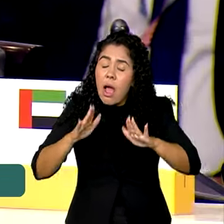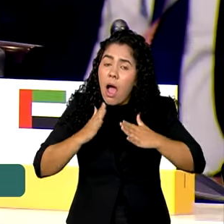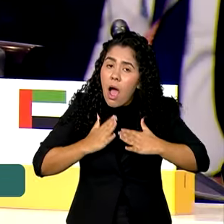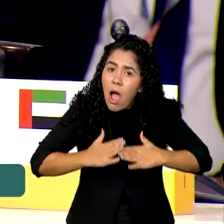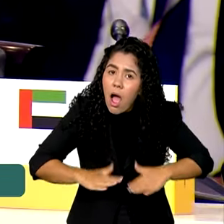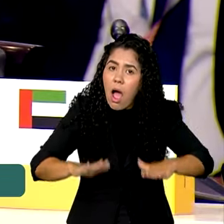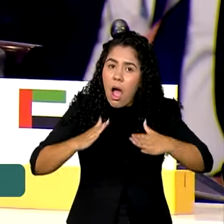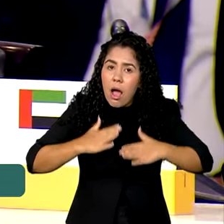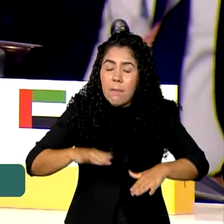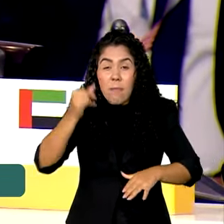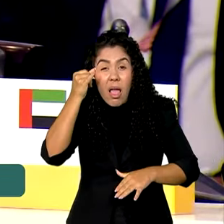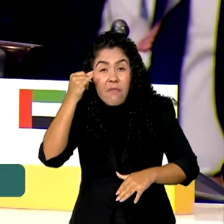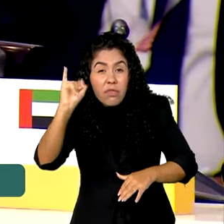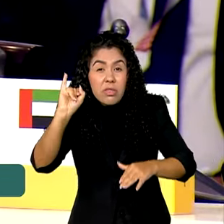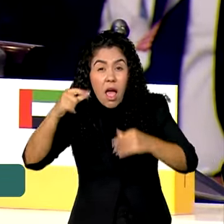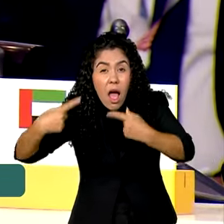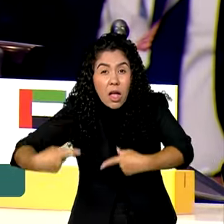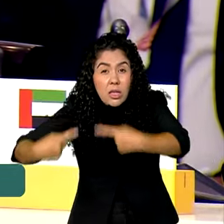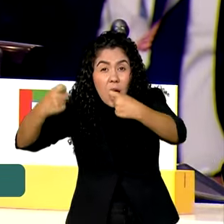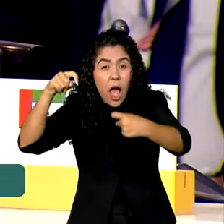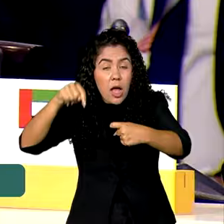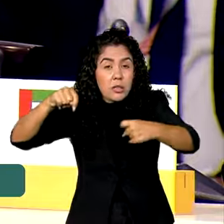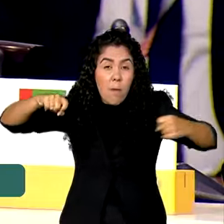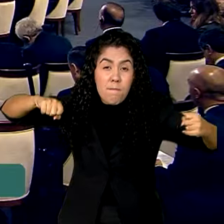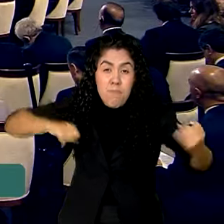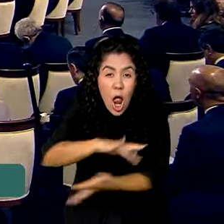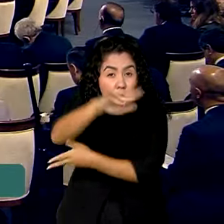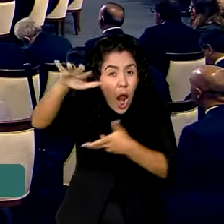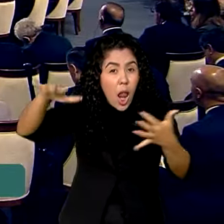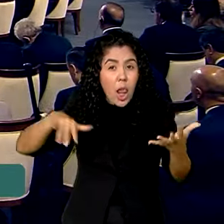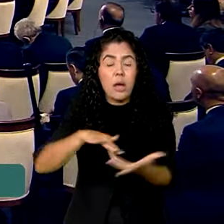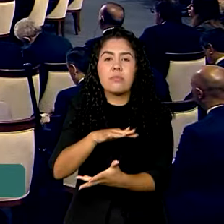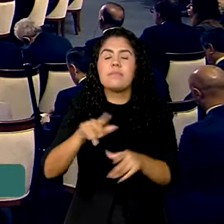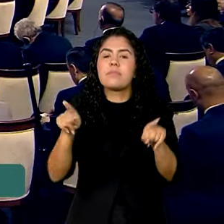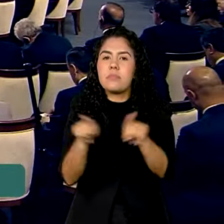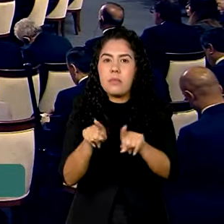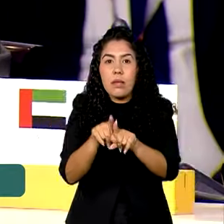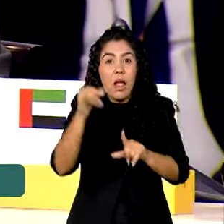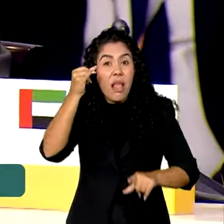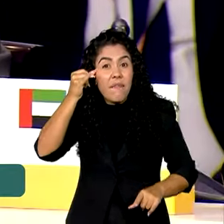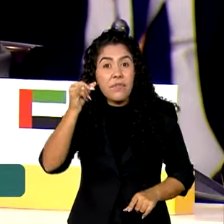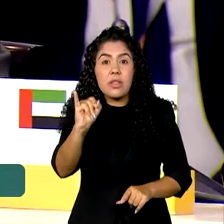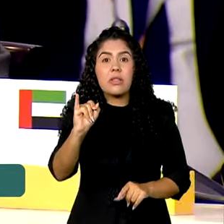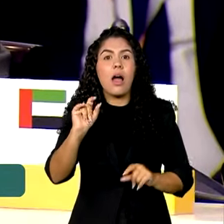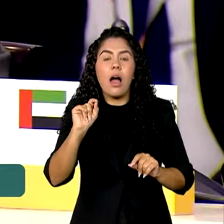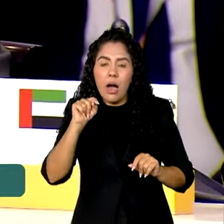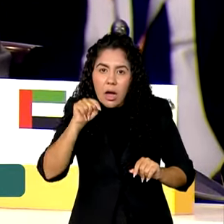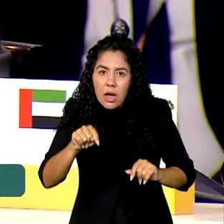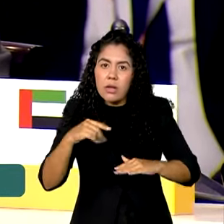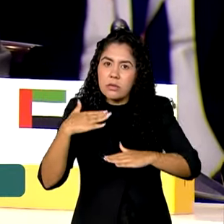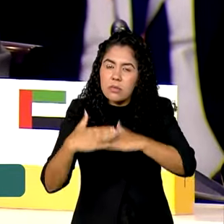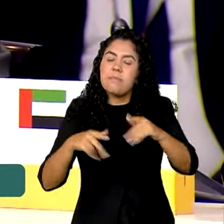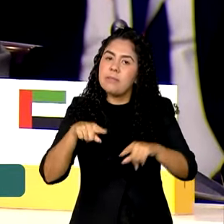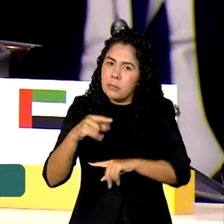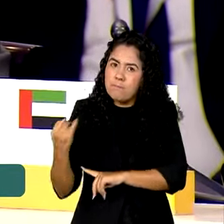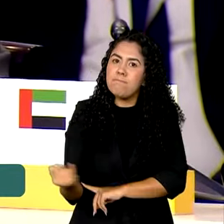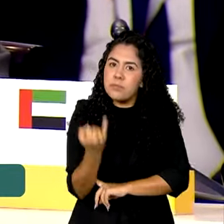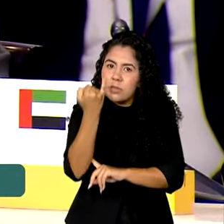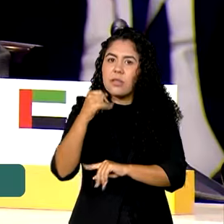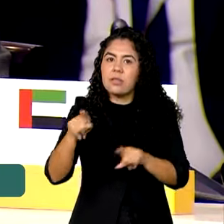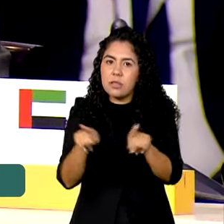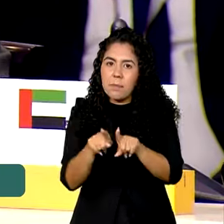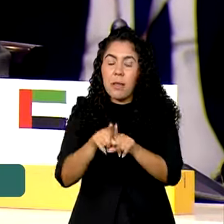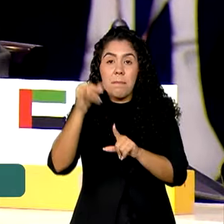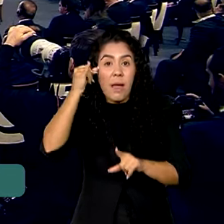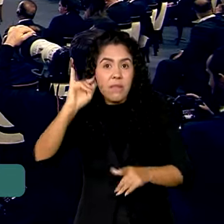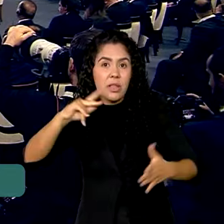esse conflito não se transforme em uma guerra Total evitar uma escalada também é crucial no conflito na